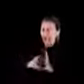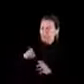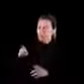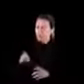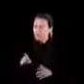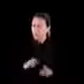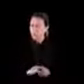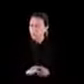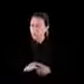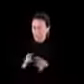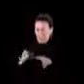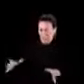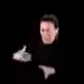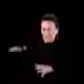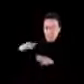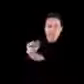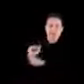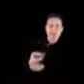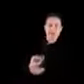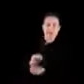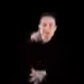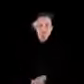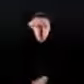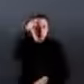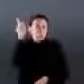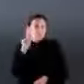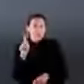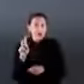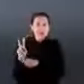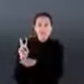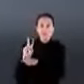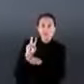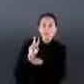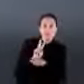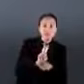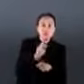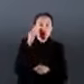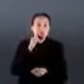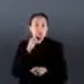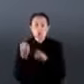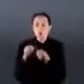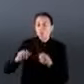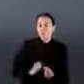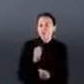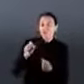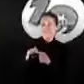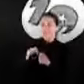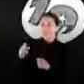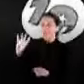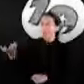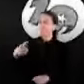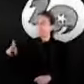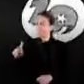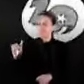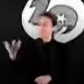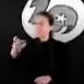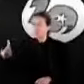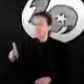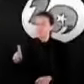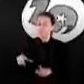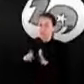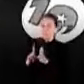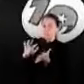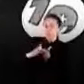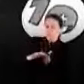cacete, tu tem AIDS, bicho. Me lave, sai desse carro. Um prefeito que não trate as mulheres como Duarte trata. Caísa, resolva isso aí,